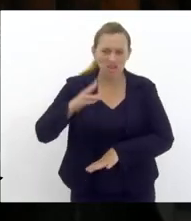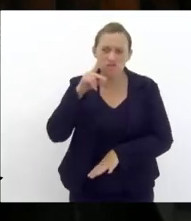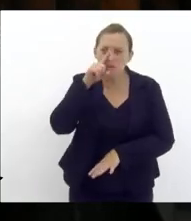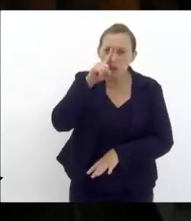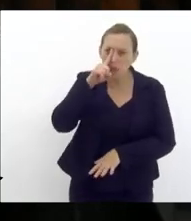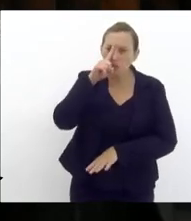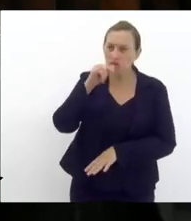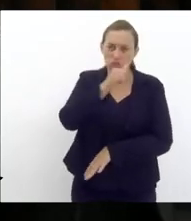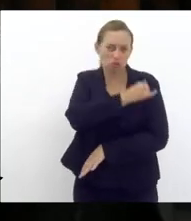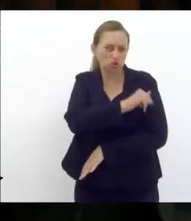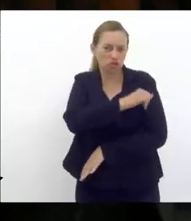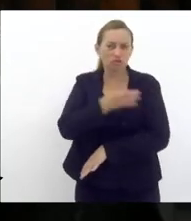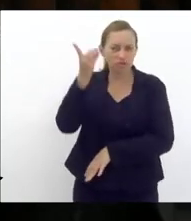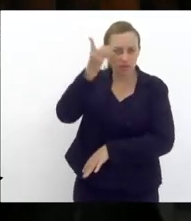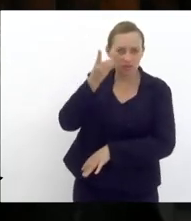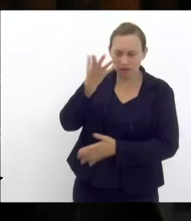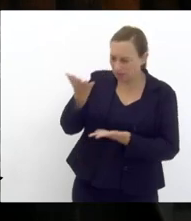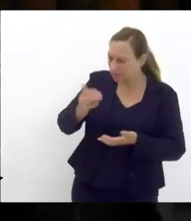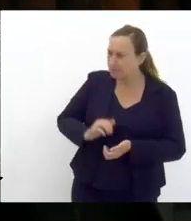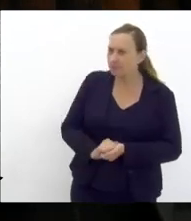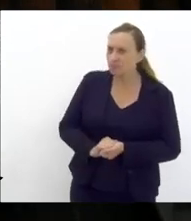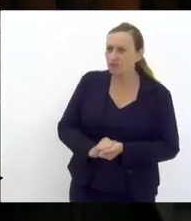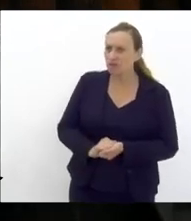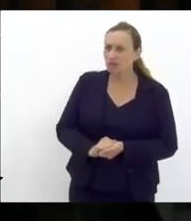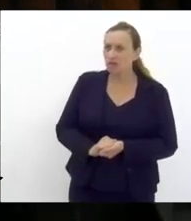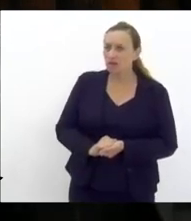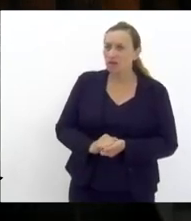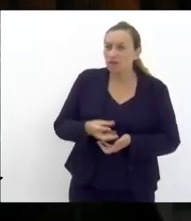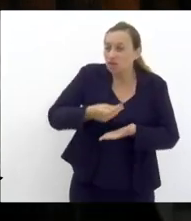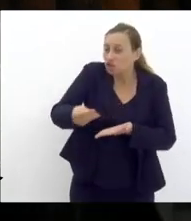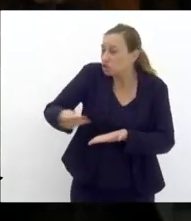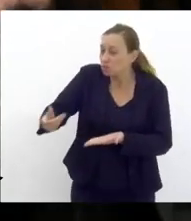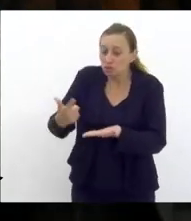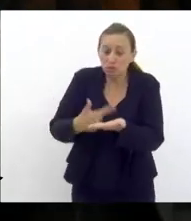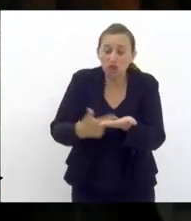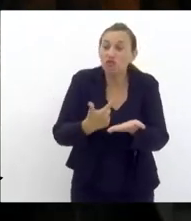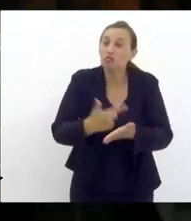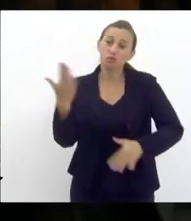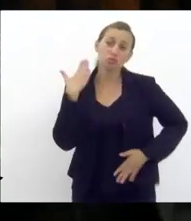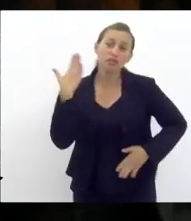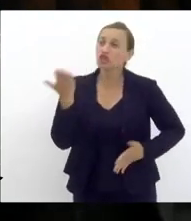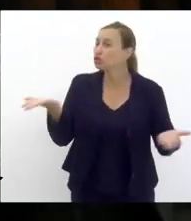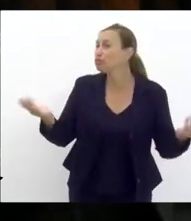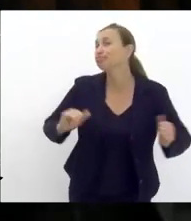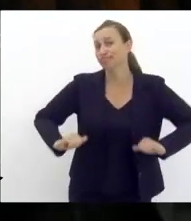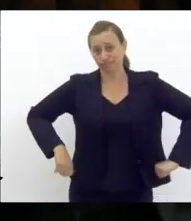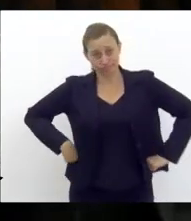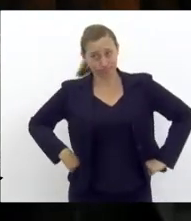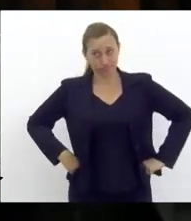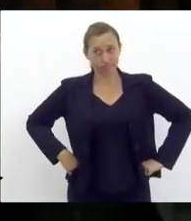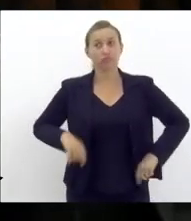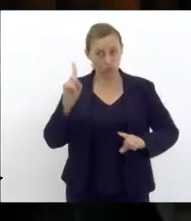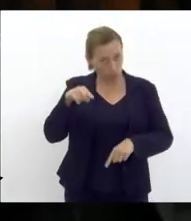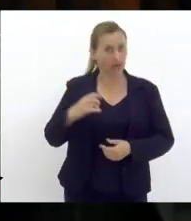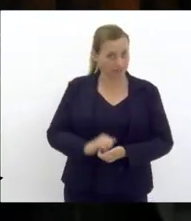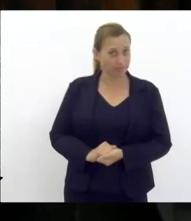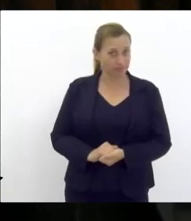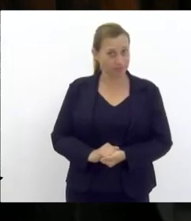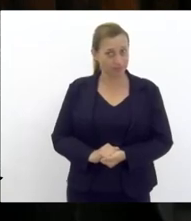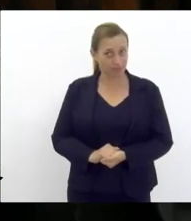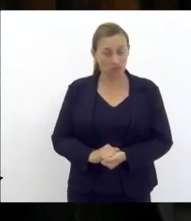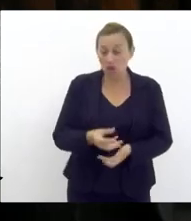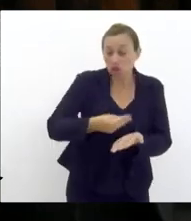Janeiro Deputado delaroli Ela poderia ter distribuído livros para os vagabundos não é isso